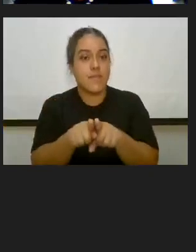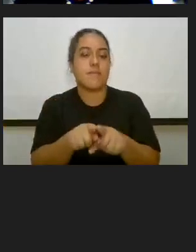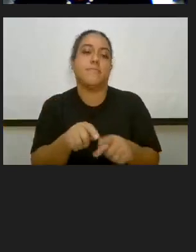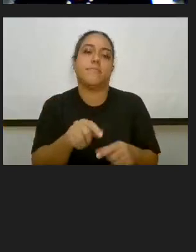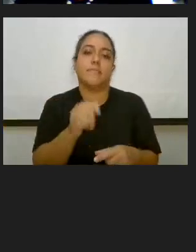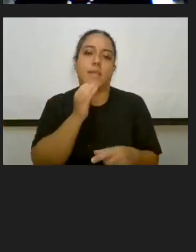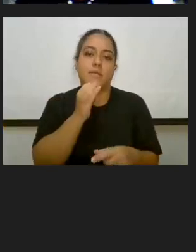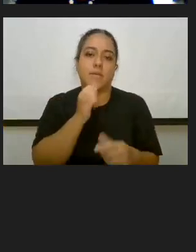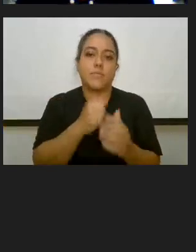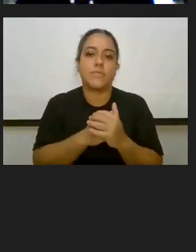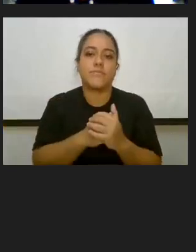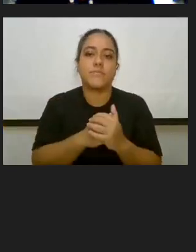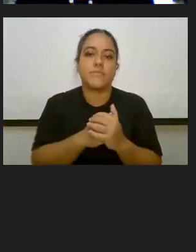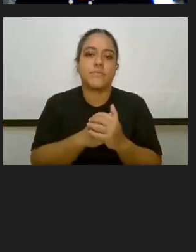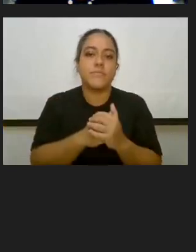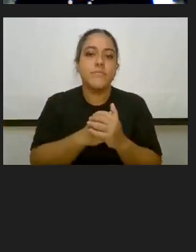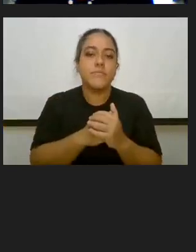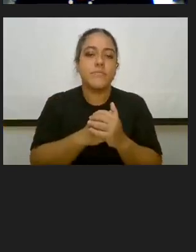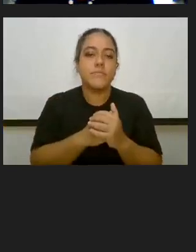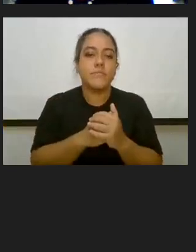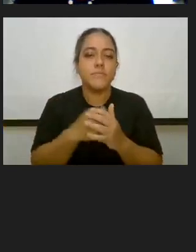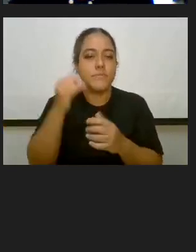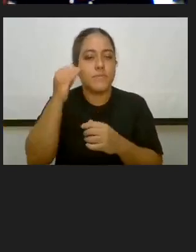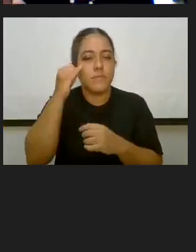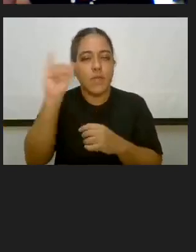não demonstrar aqui